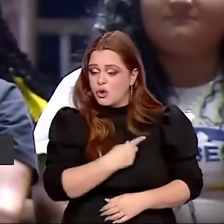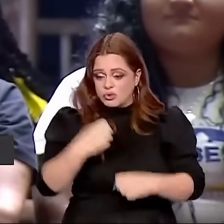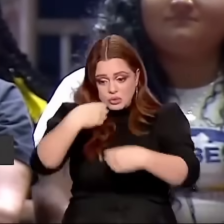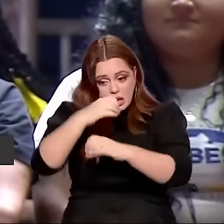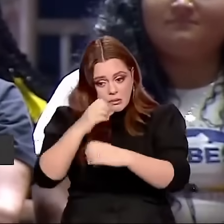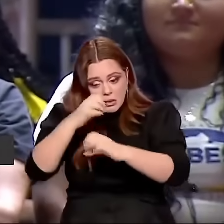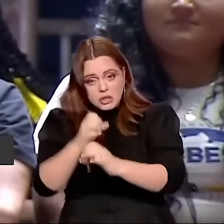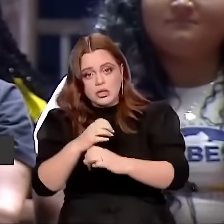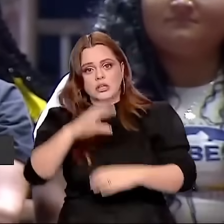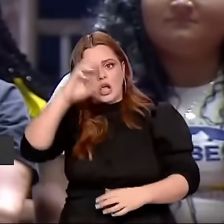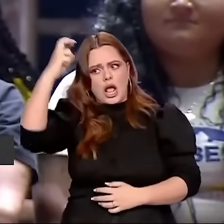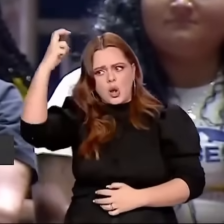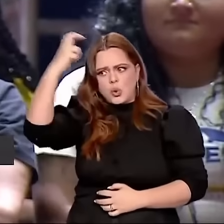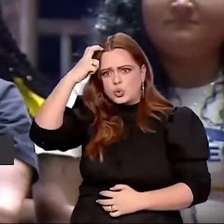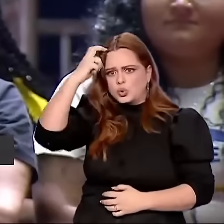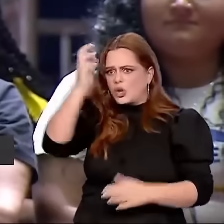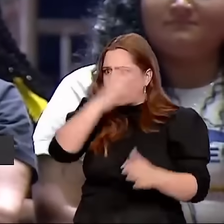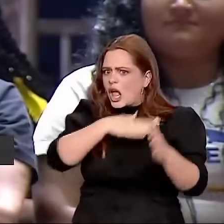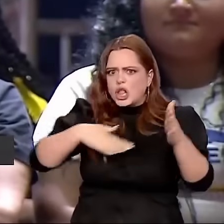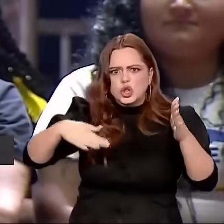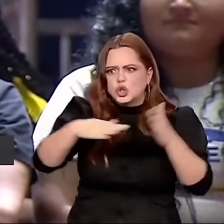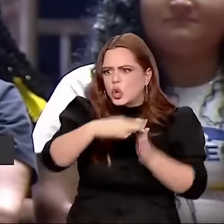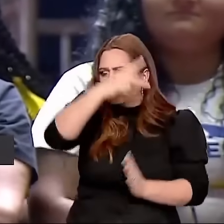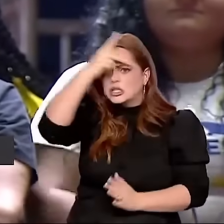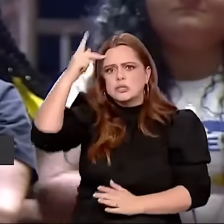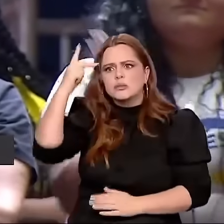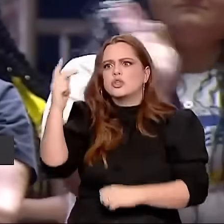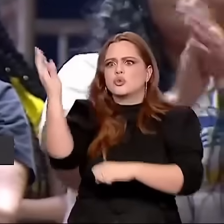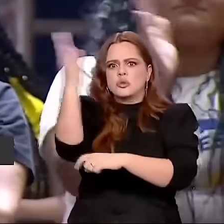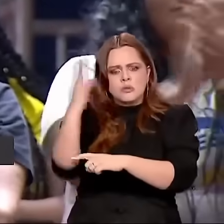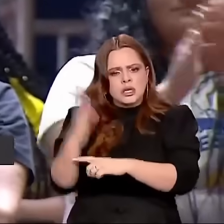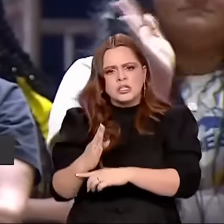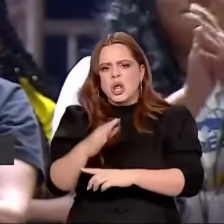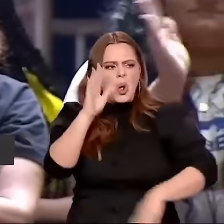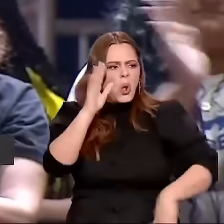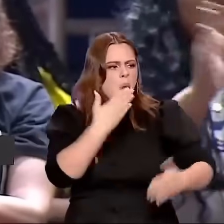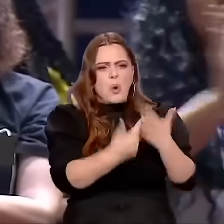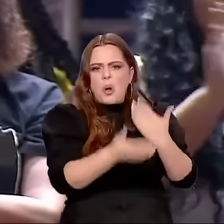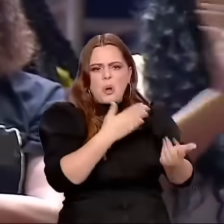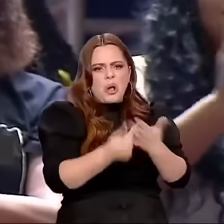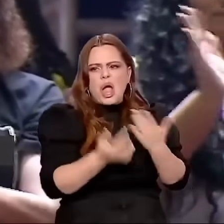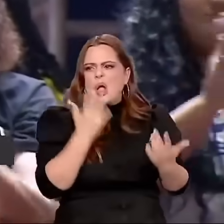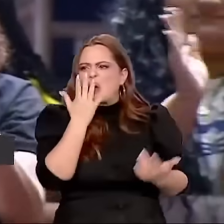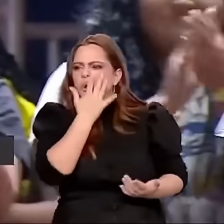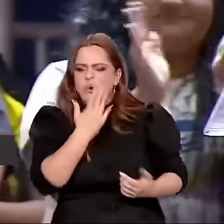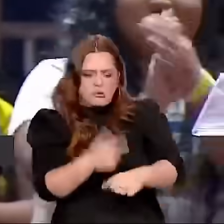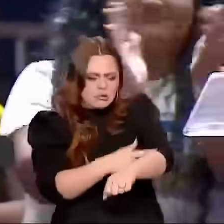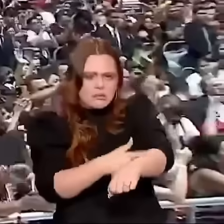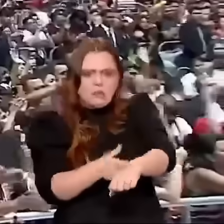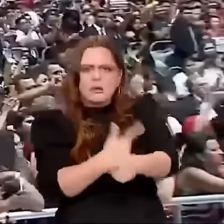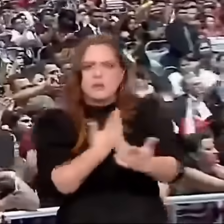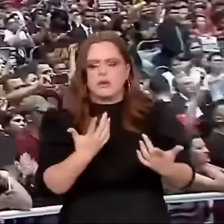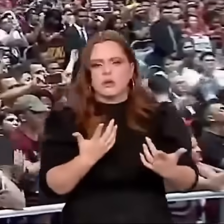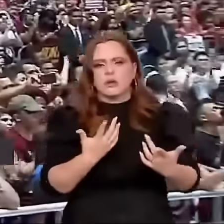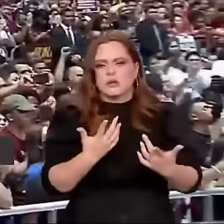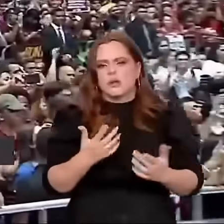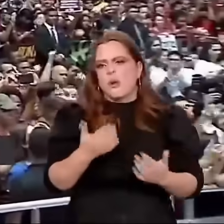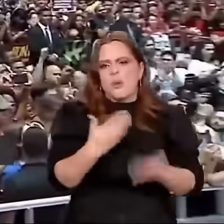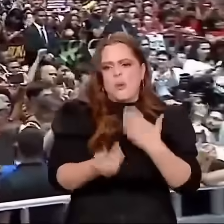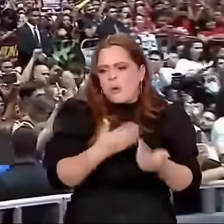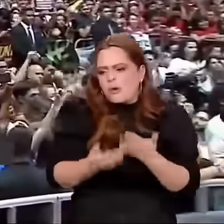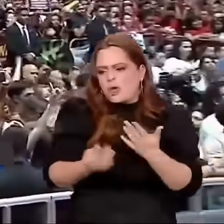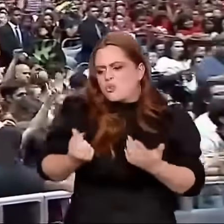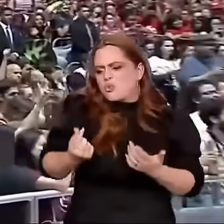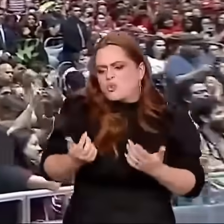laboratório, a cultura é para todos, independente da cor, independente da condição social